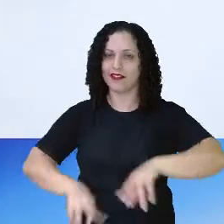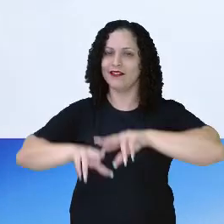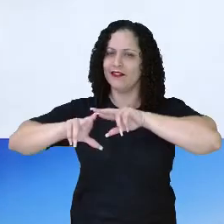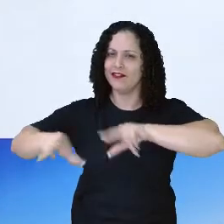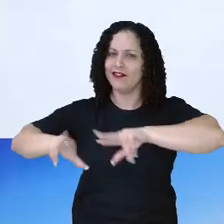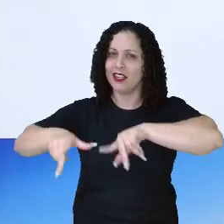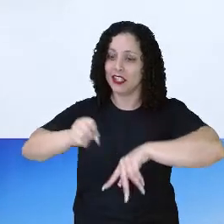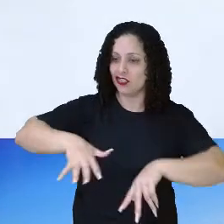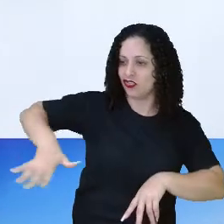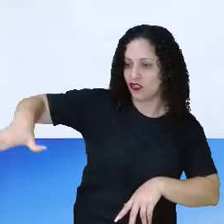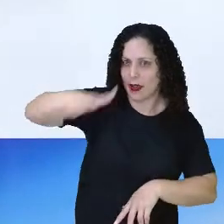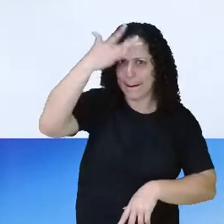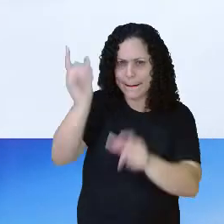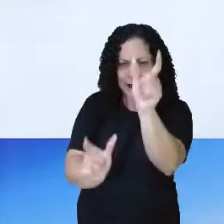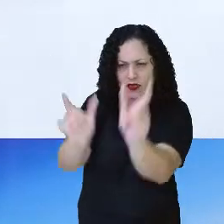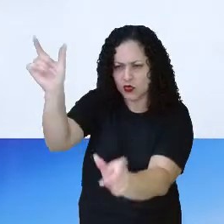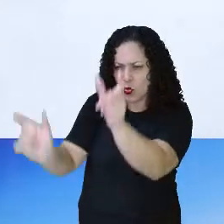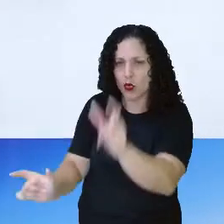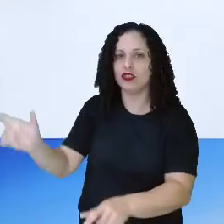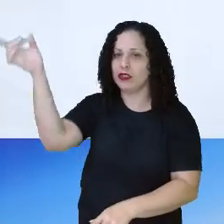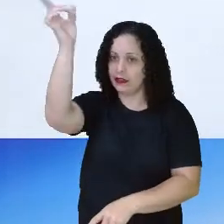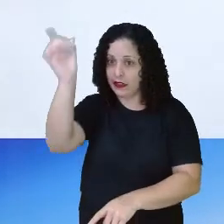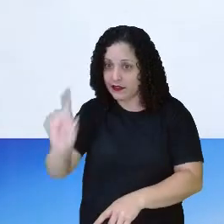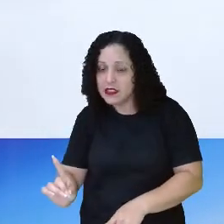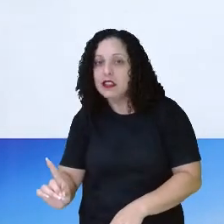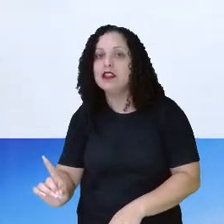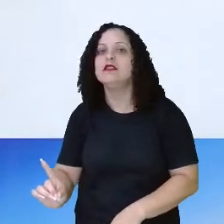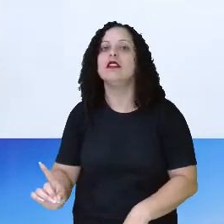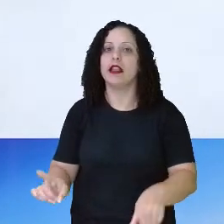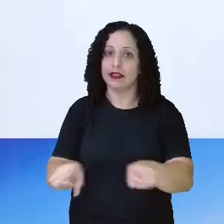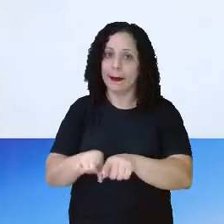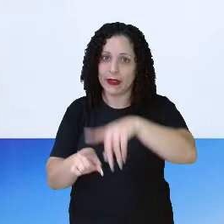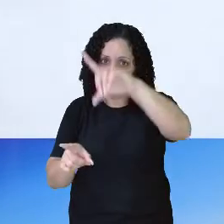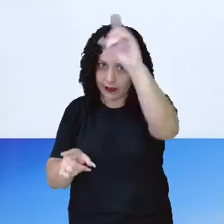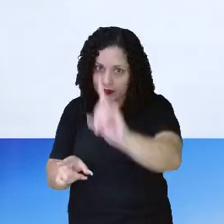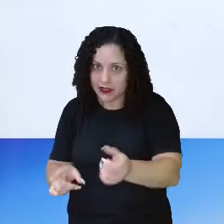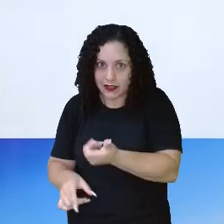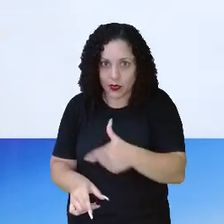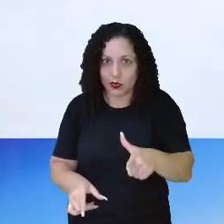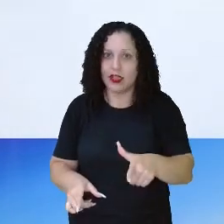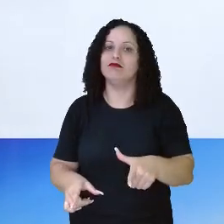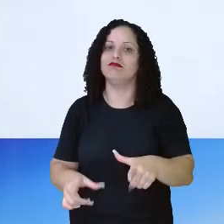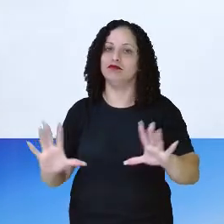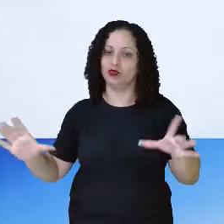feita com todos, crianças com e sem deficiência.